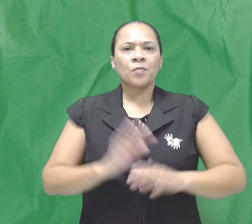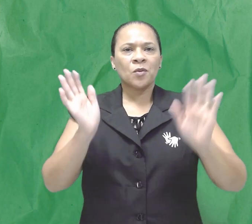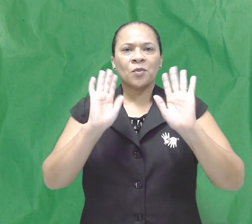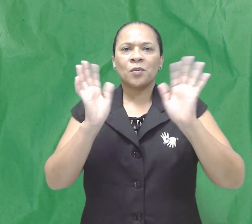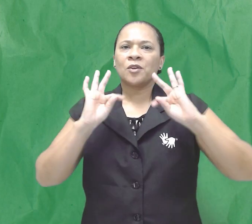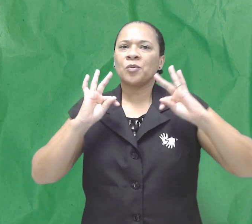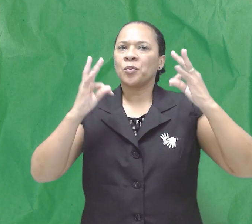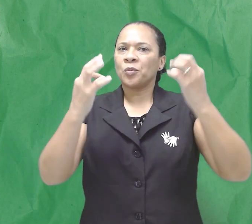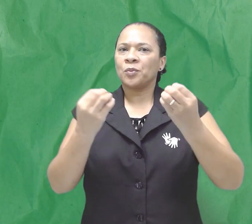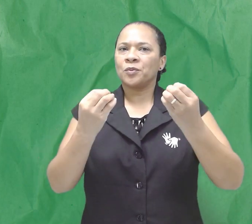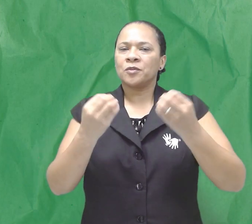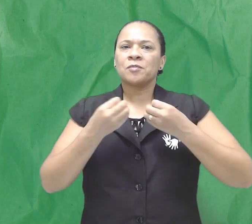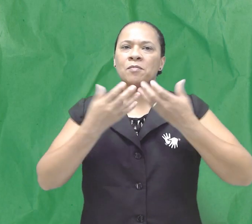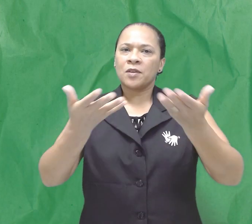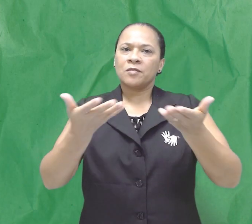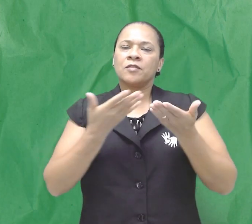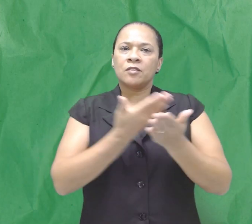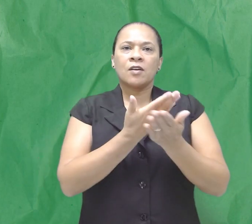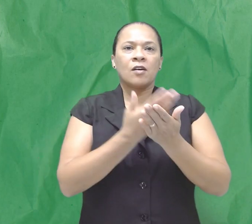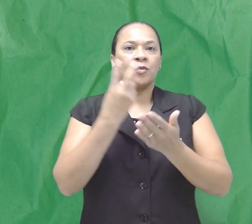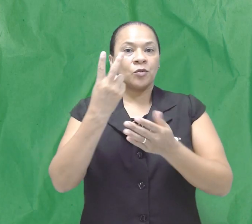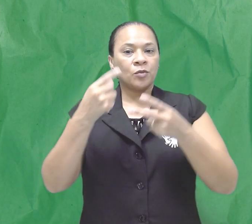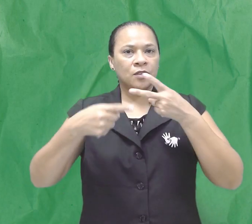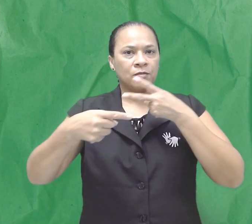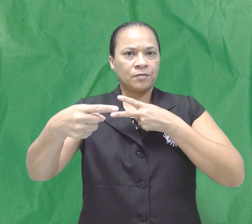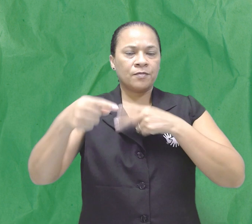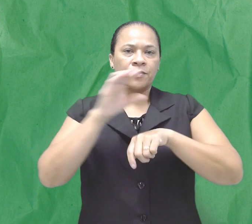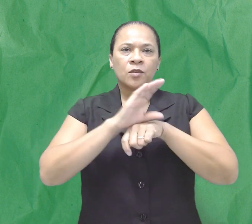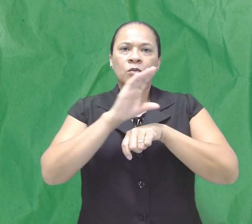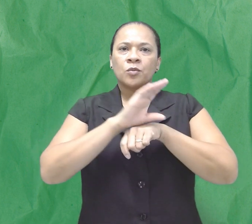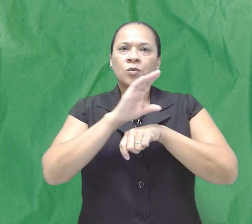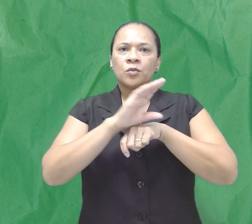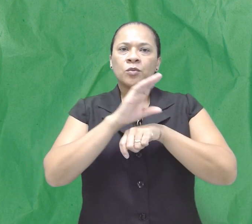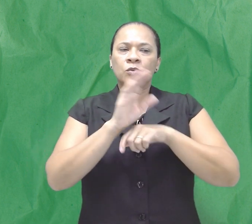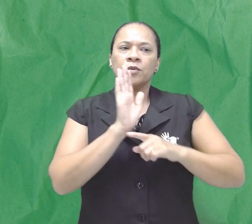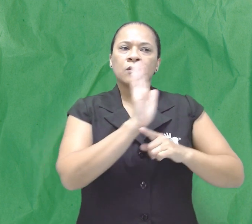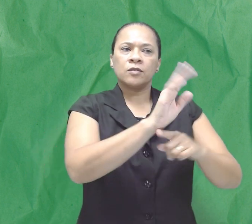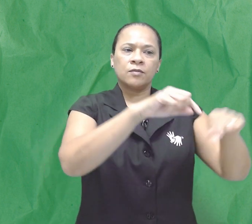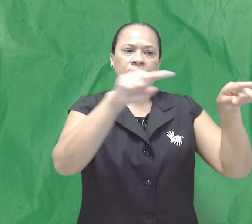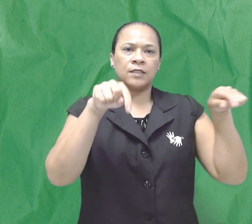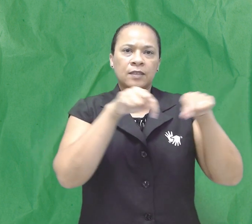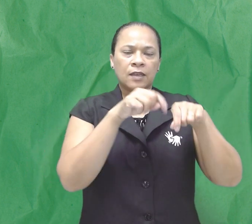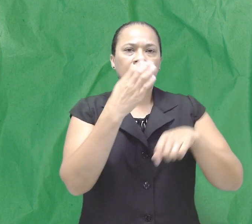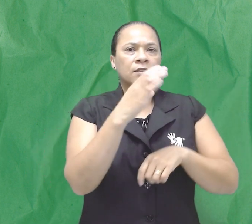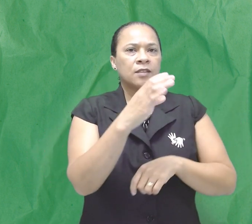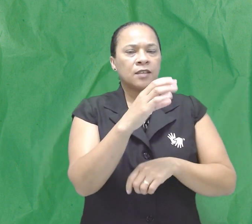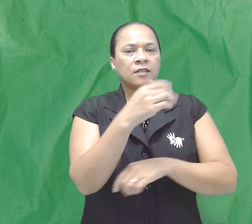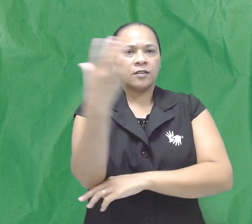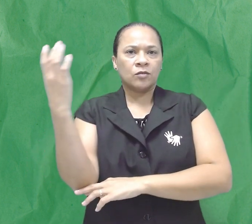Olá a todos, a todas, sejam bem-vindos à nossa segunda videoaula do curso Auxiliar de Laboratório de Ciências